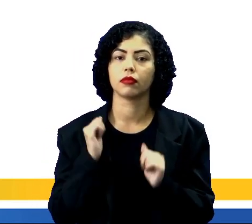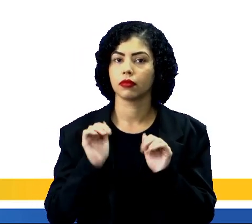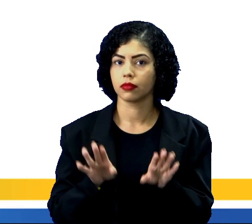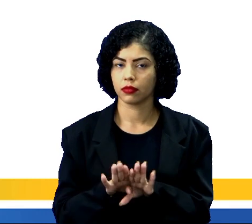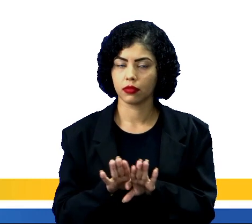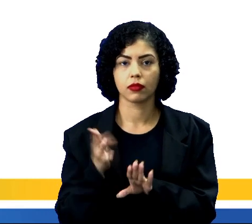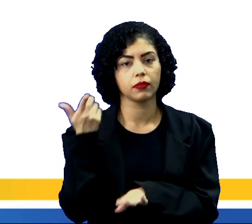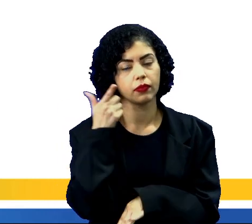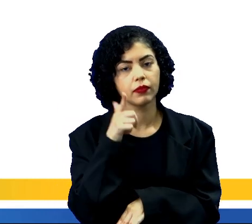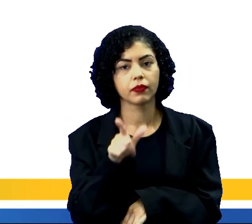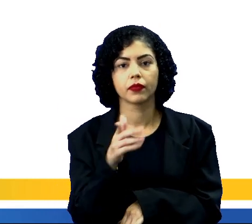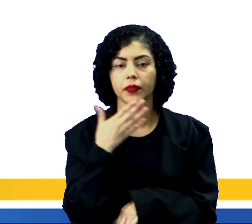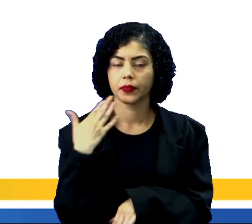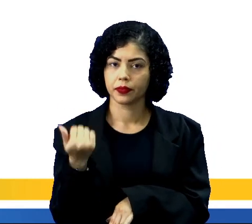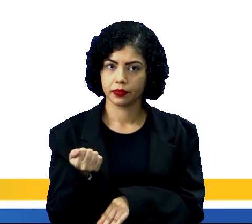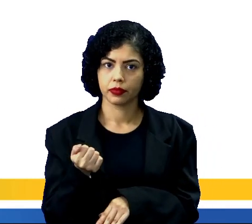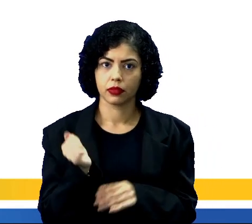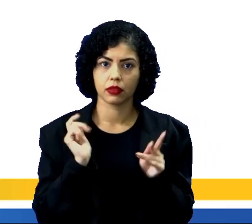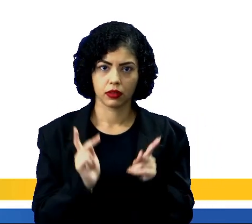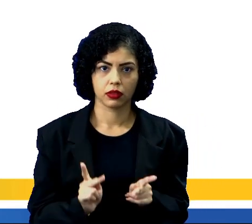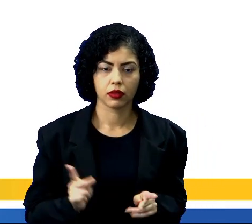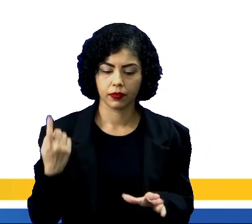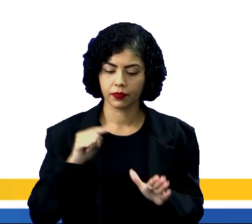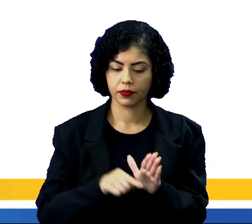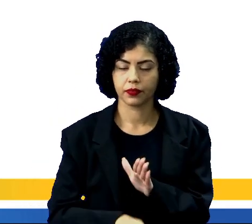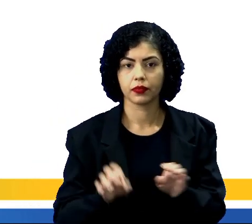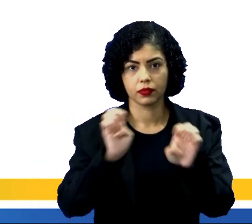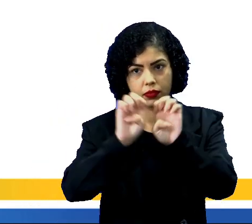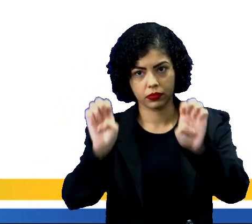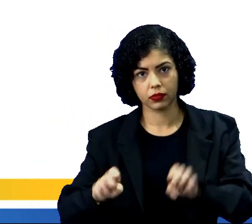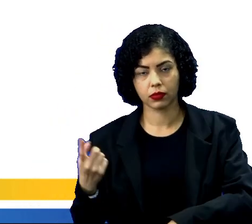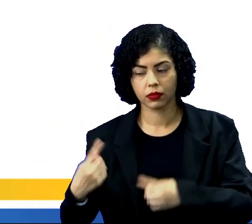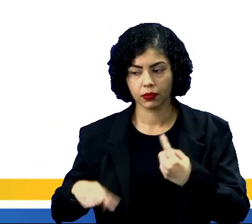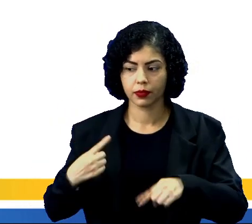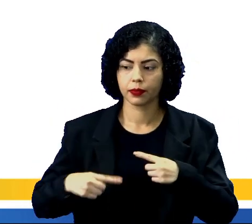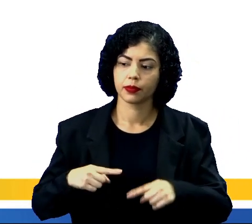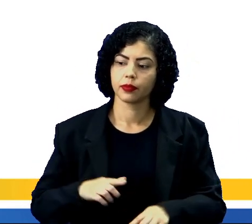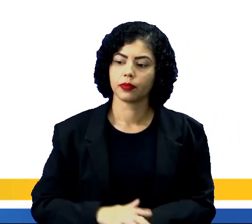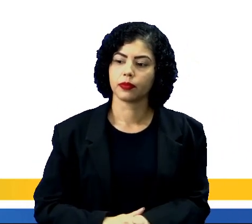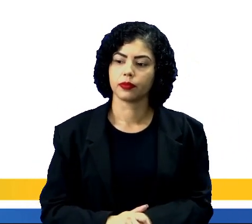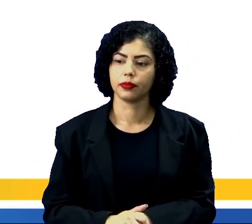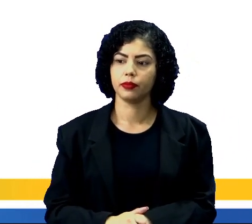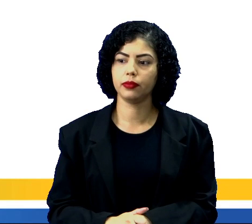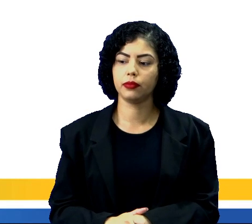teriam garantido uma melhor posição dentro dessa estrutura política.